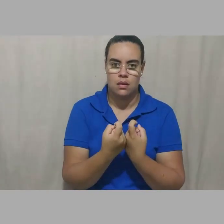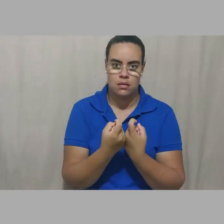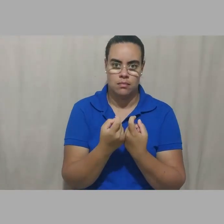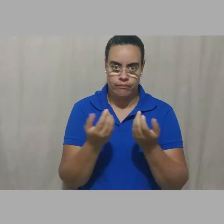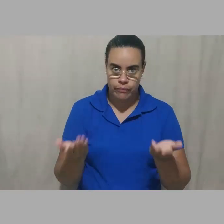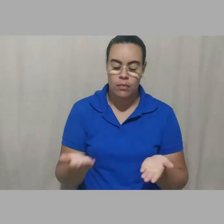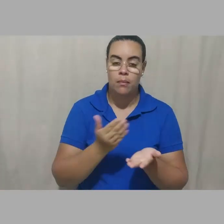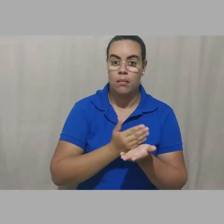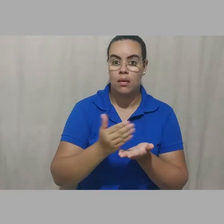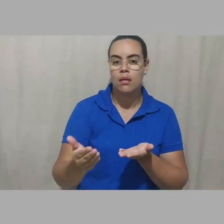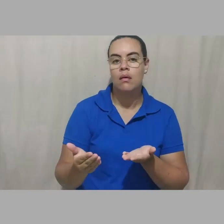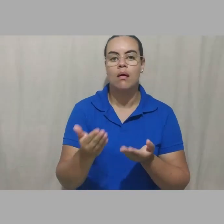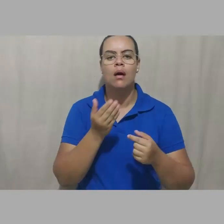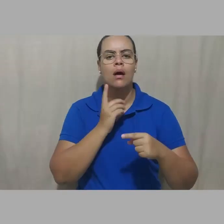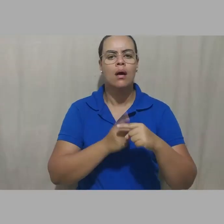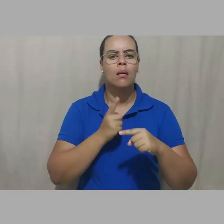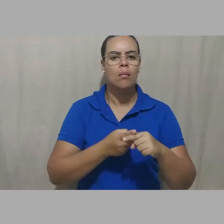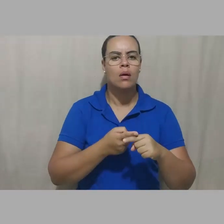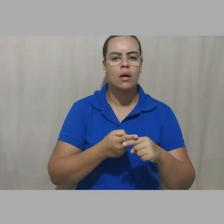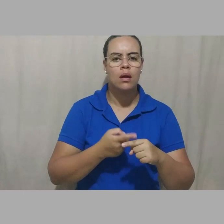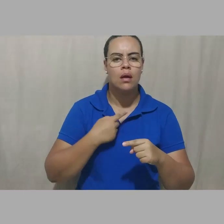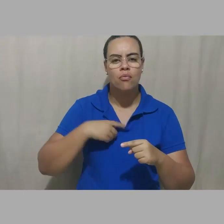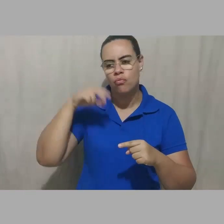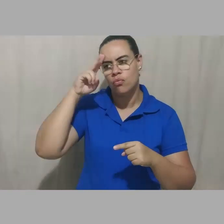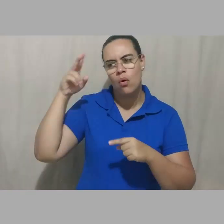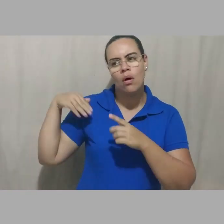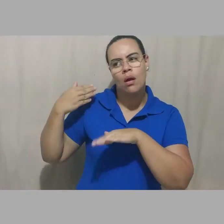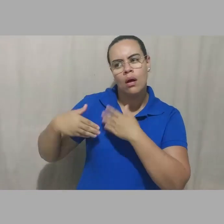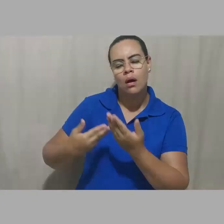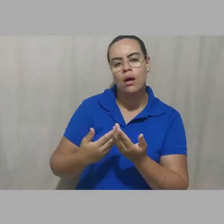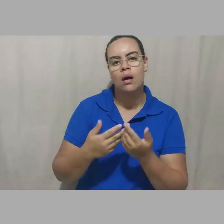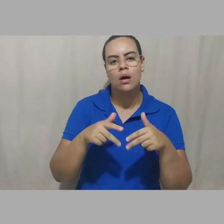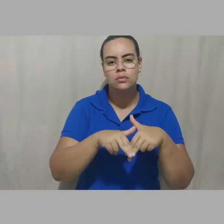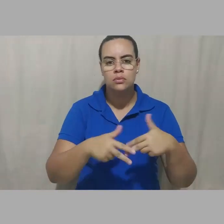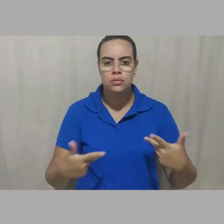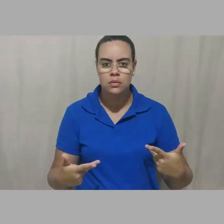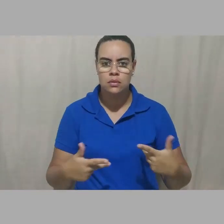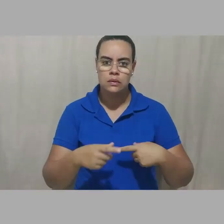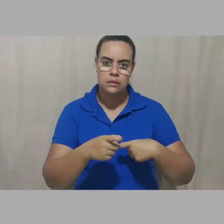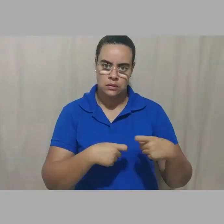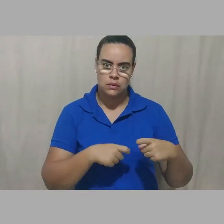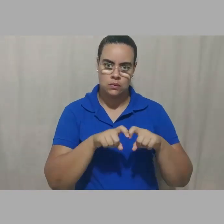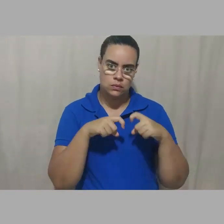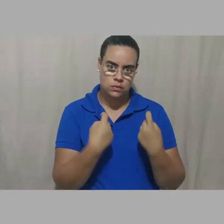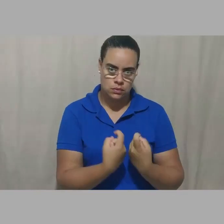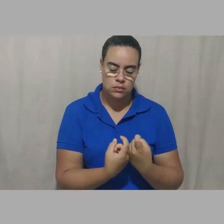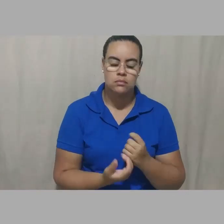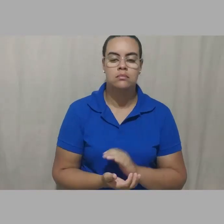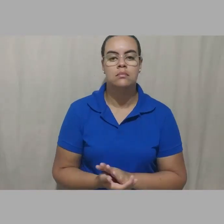normatividade. Então, para começar, por que historicizar gênero, sexo e sexualidade?